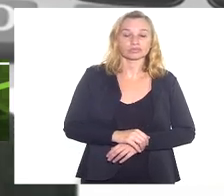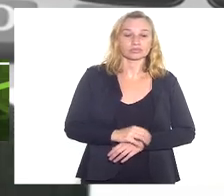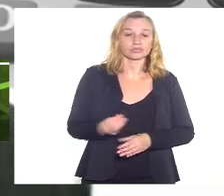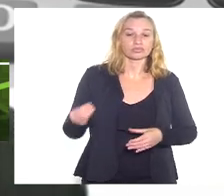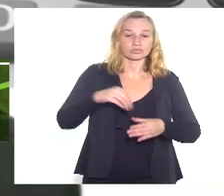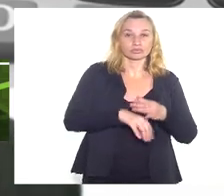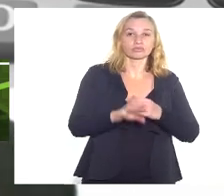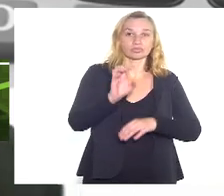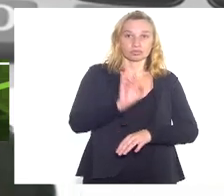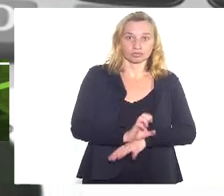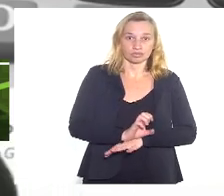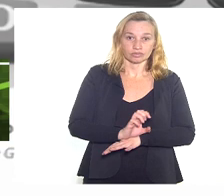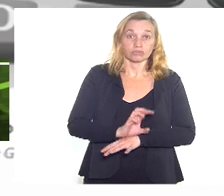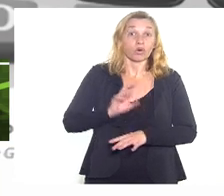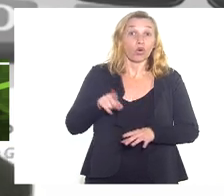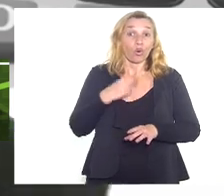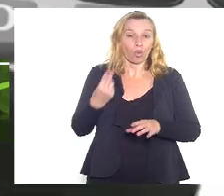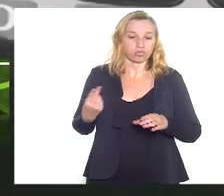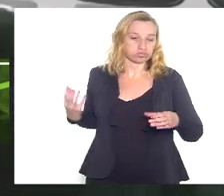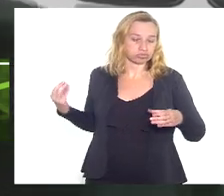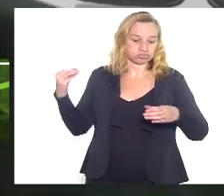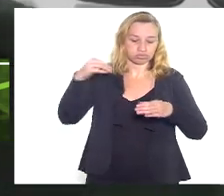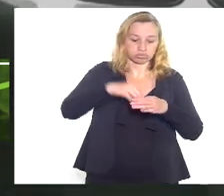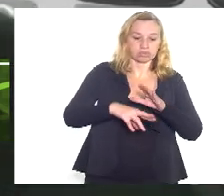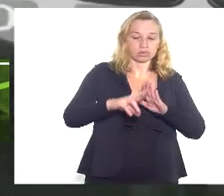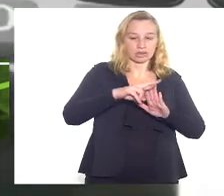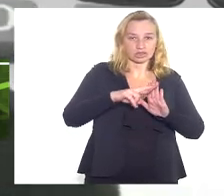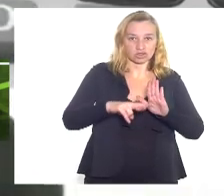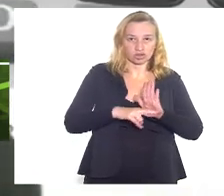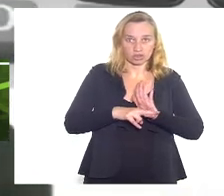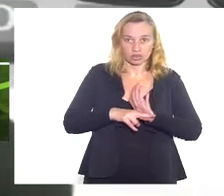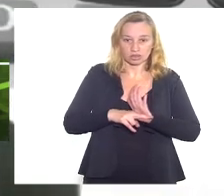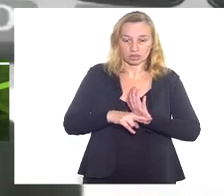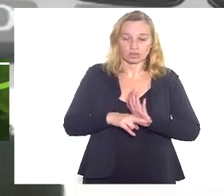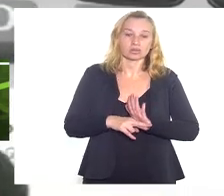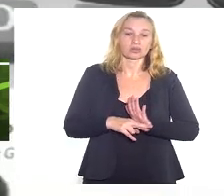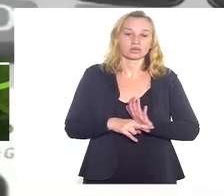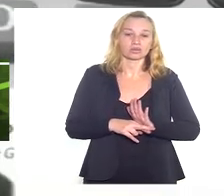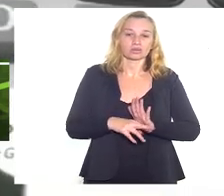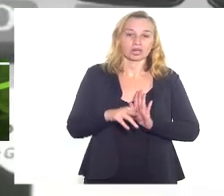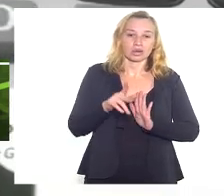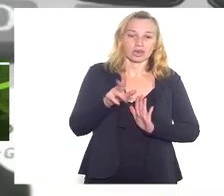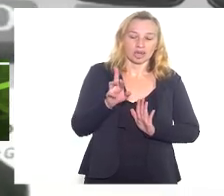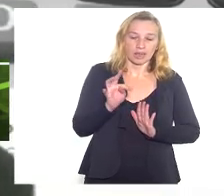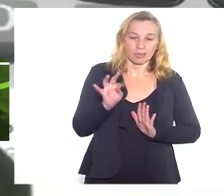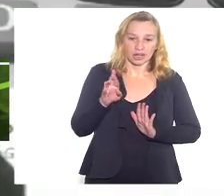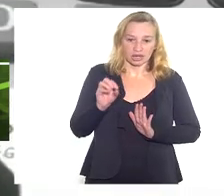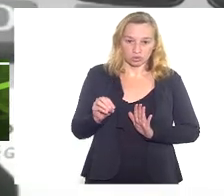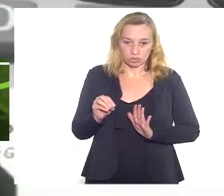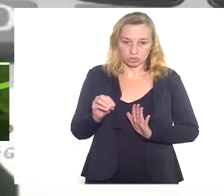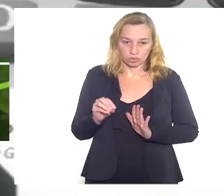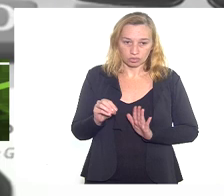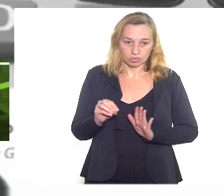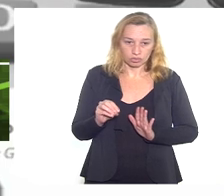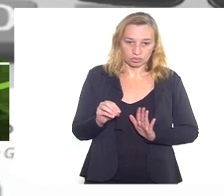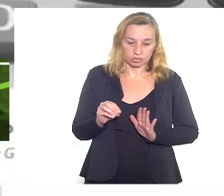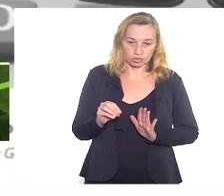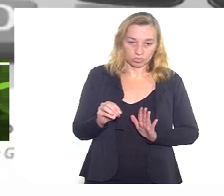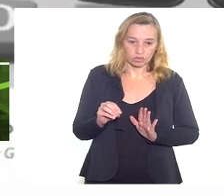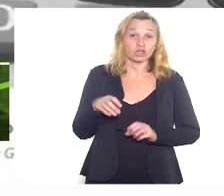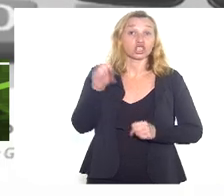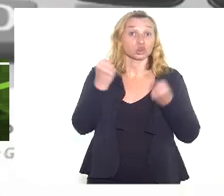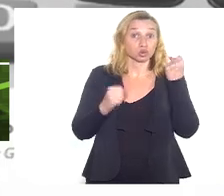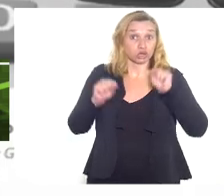do Estado ou incorporado as regras atinentes ao Repetro SPED e ao Repetro